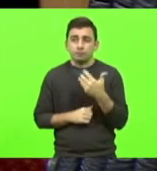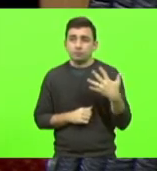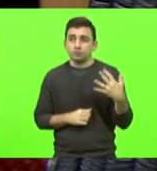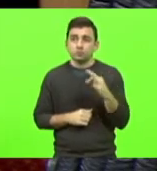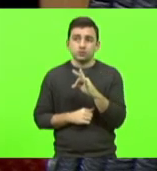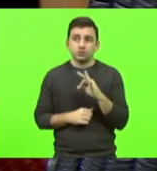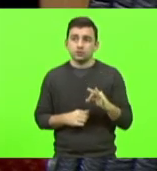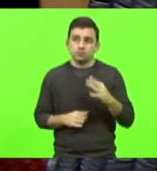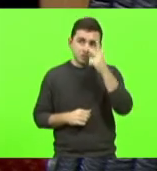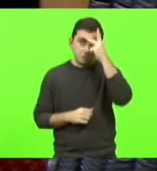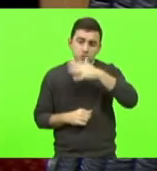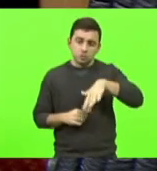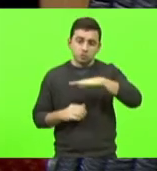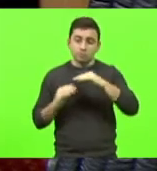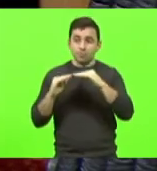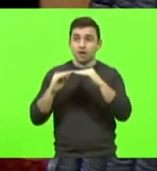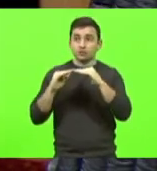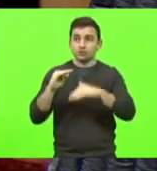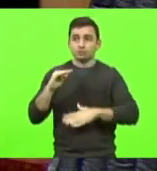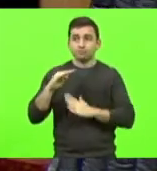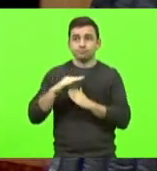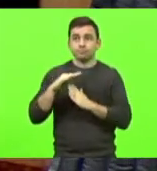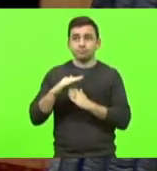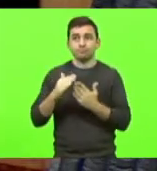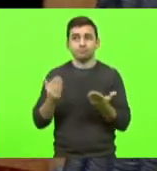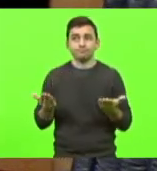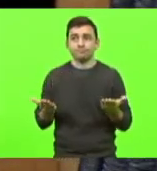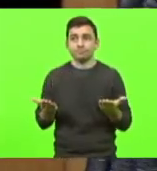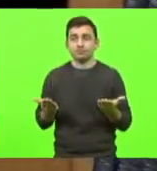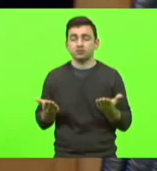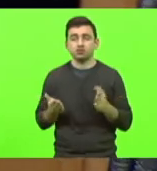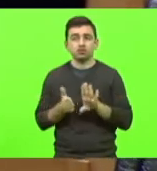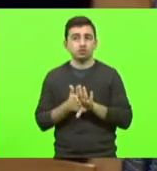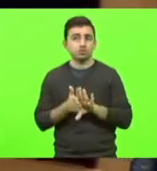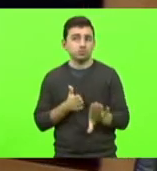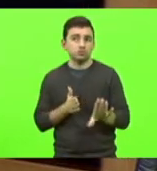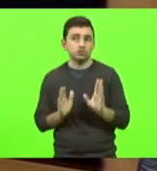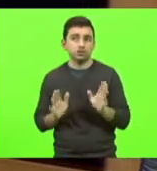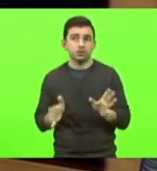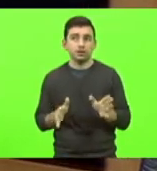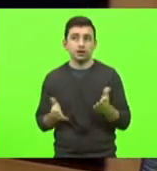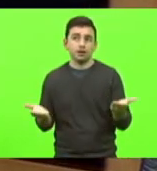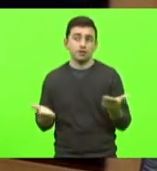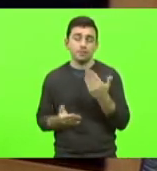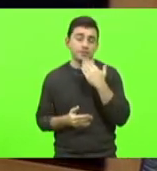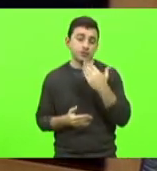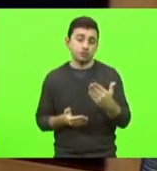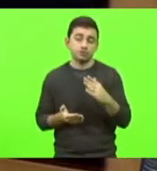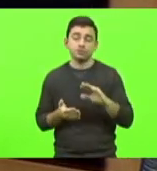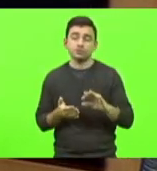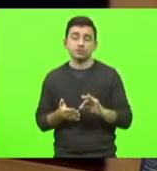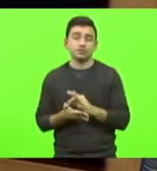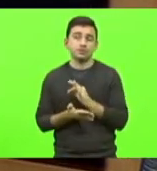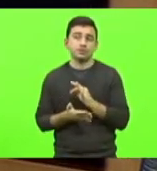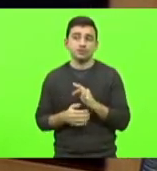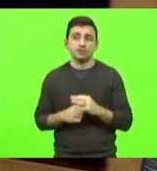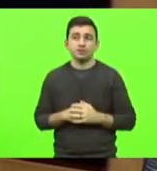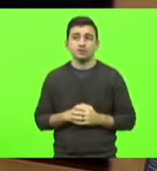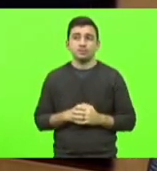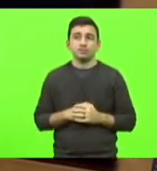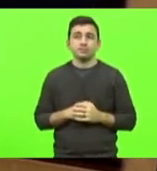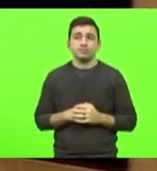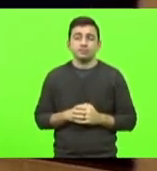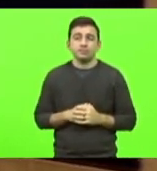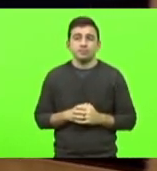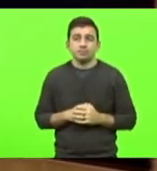cento sobre quem ganha abaixo do teto que infelizmente foi rejeitado agora ao pedido de destaque na verdade é certa